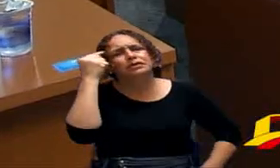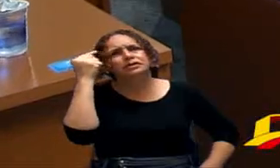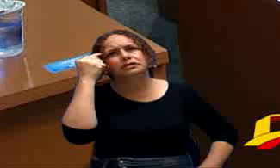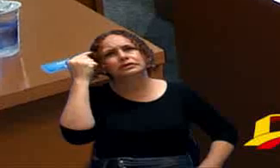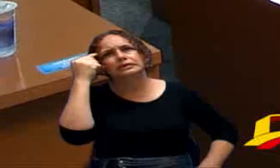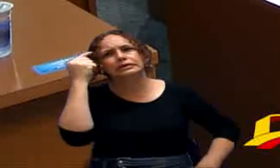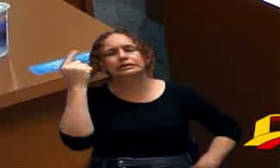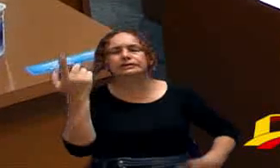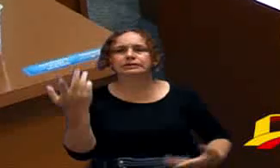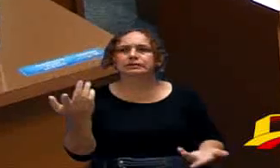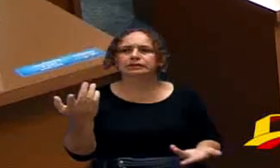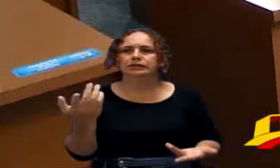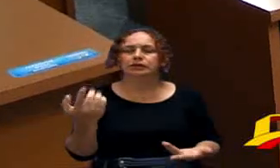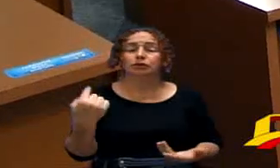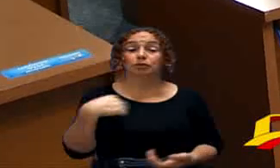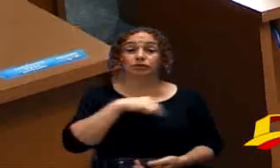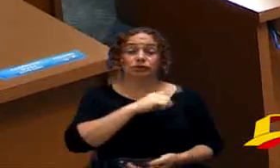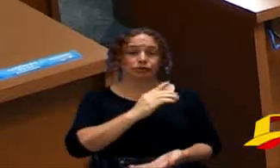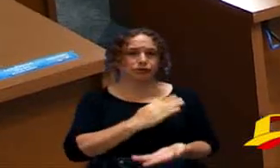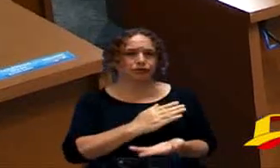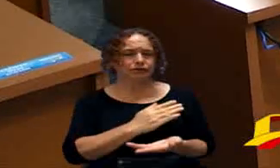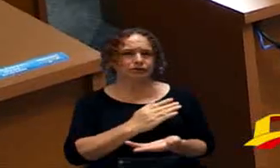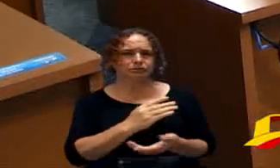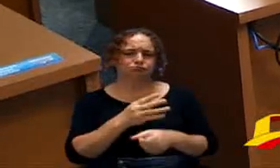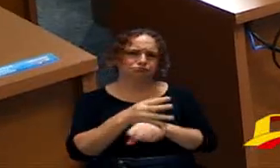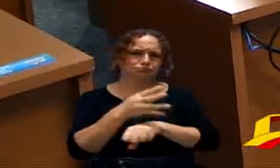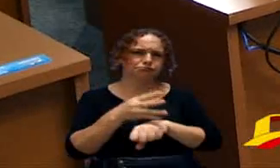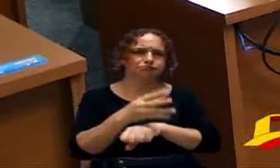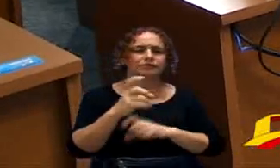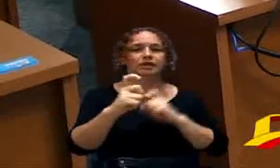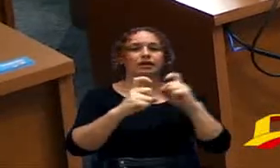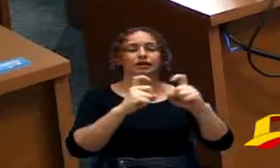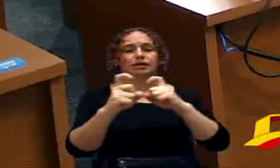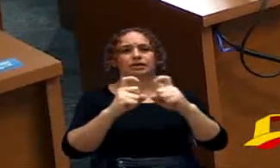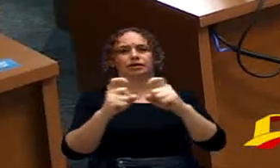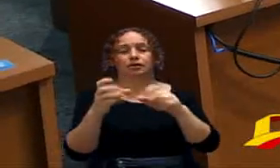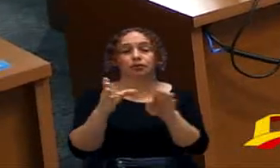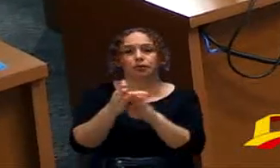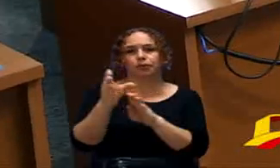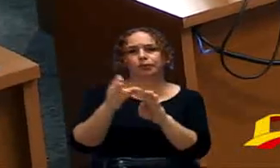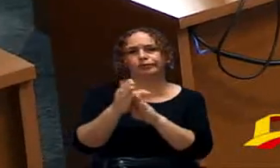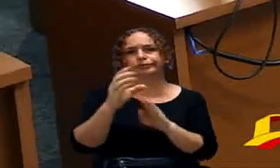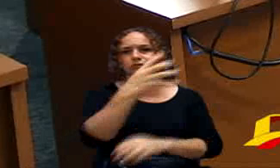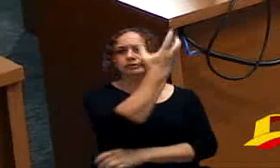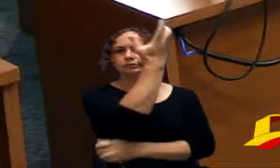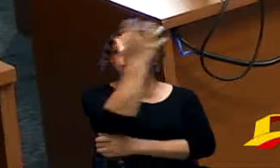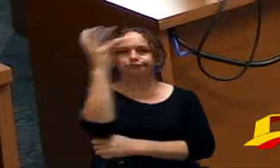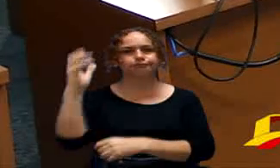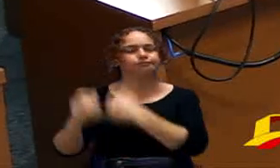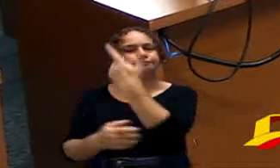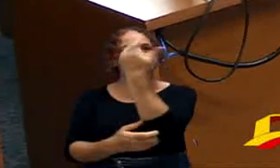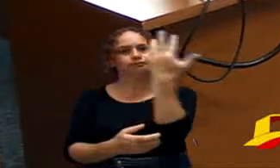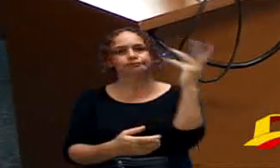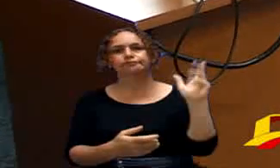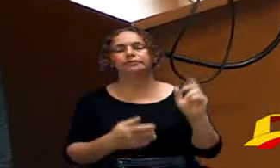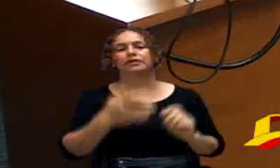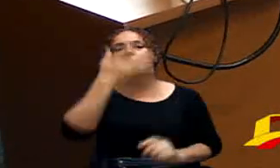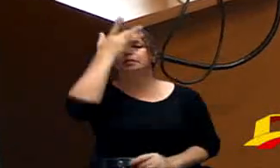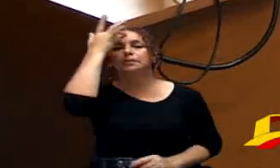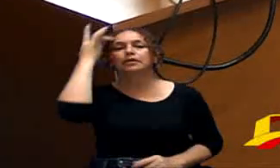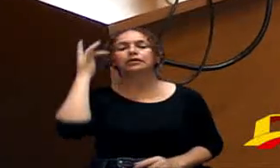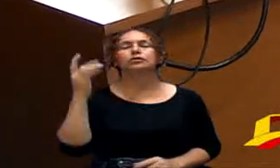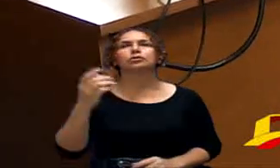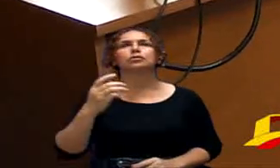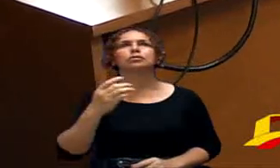nós participamos até da reunião do Conselho do Meio Ambiente, da qual o Eduardo estava presente, né, alguns membros aqui, a Liana,